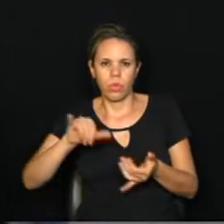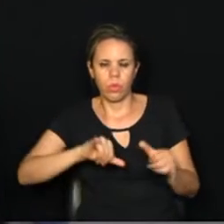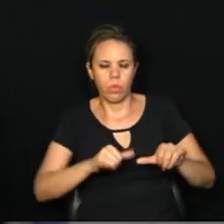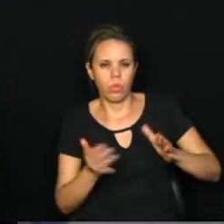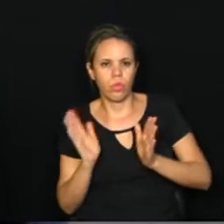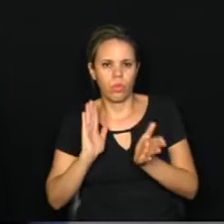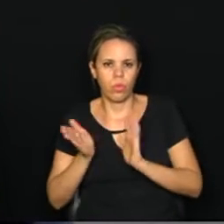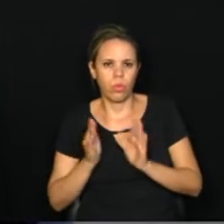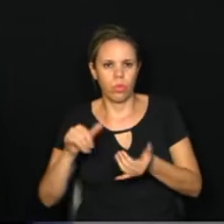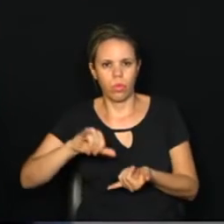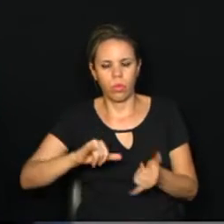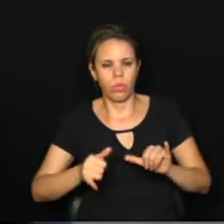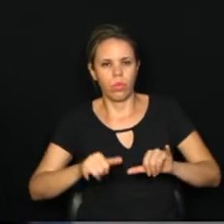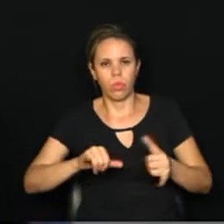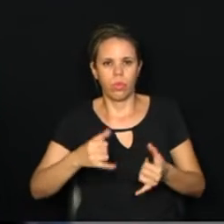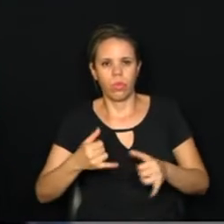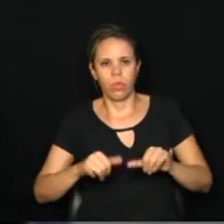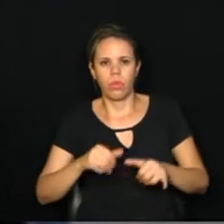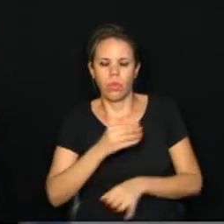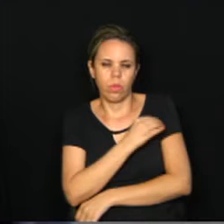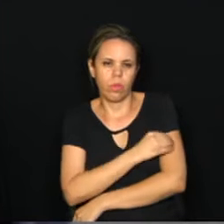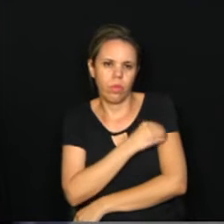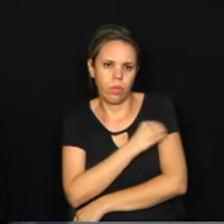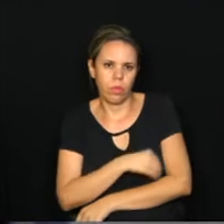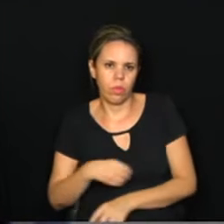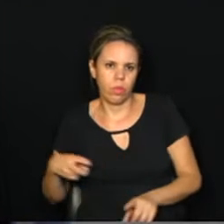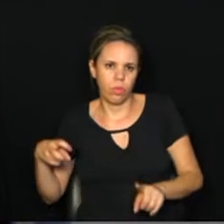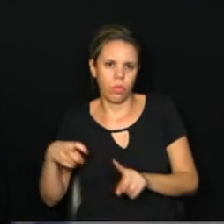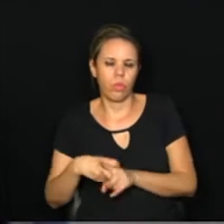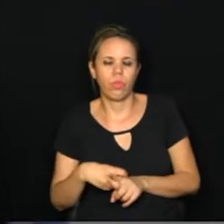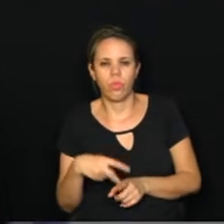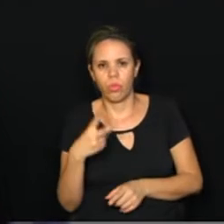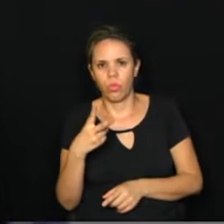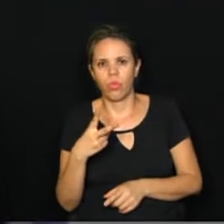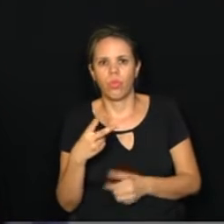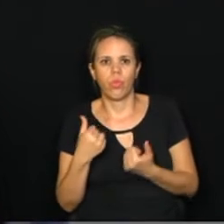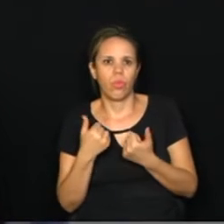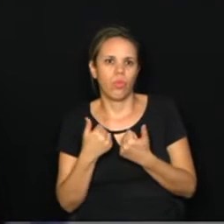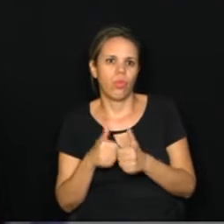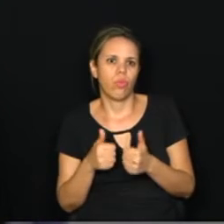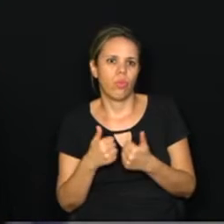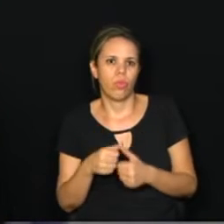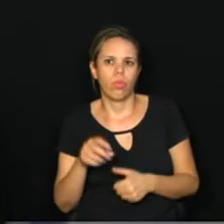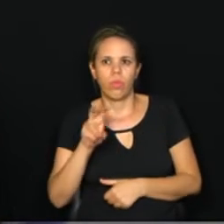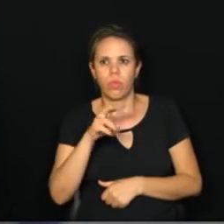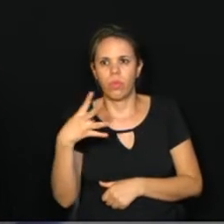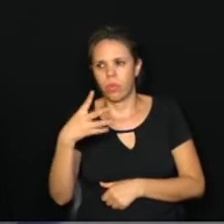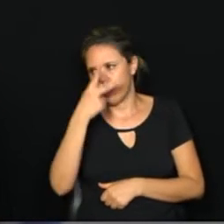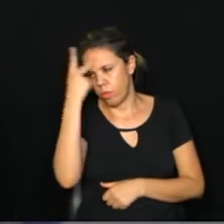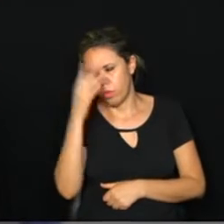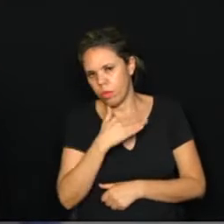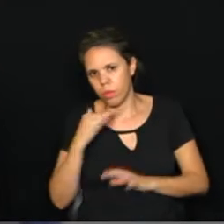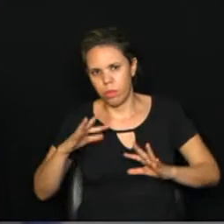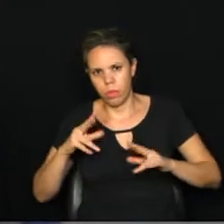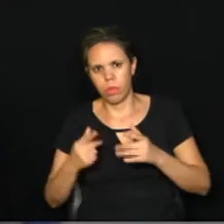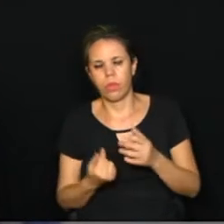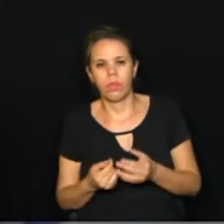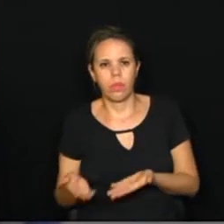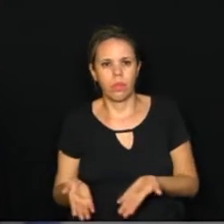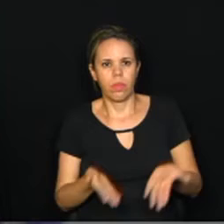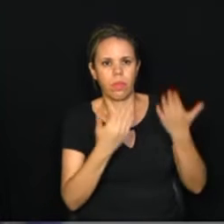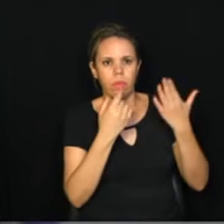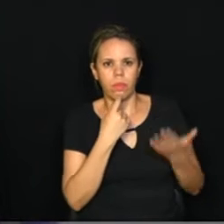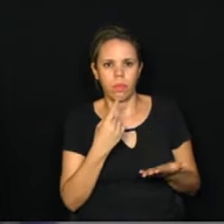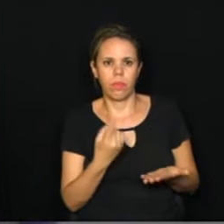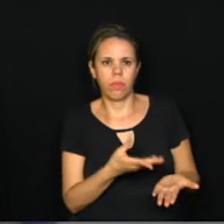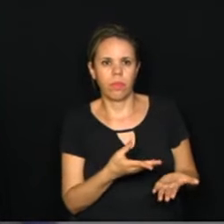com álcool atingiu 2 ônibus e 54 pessoas morreram no local, e todos os corpos tiveram que ser trazidos para